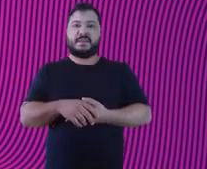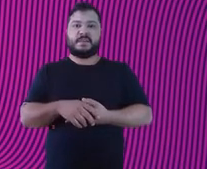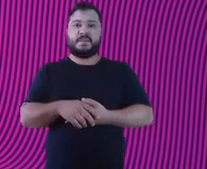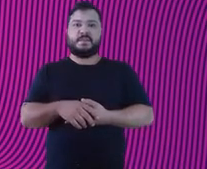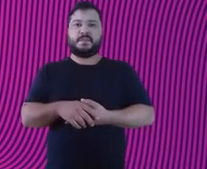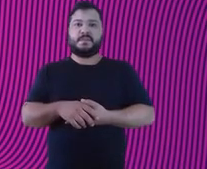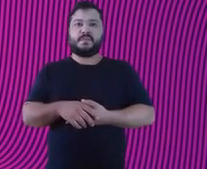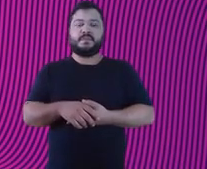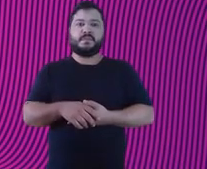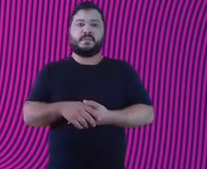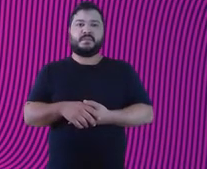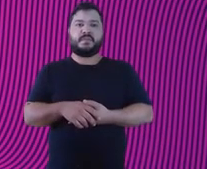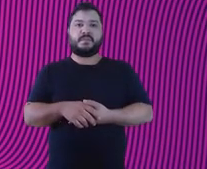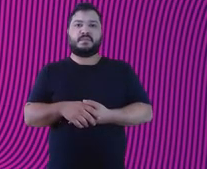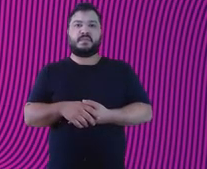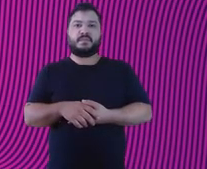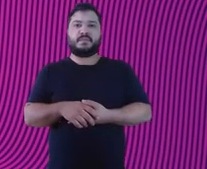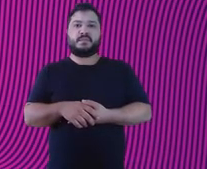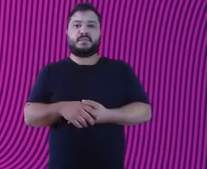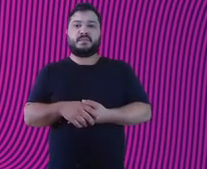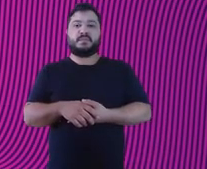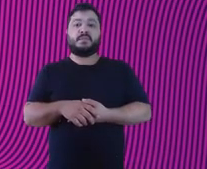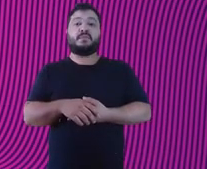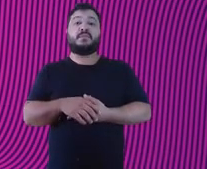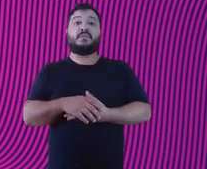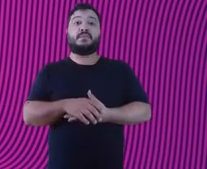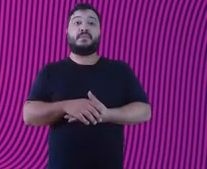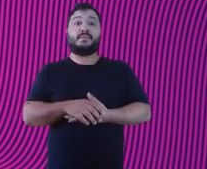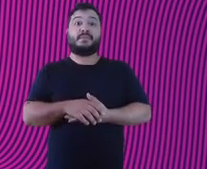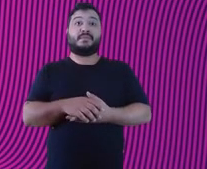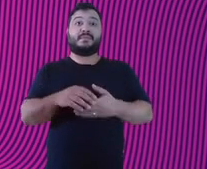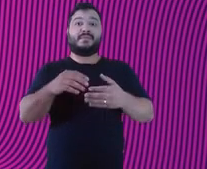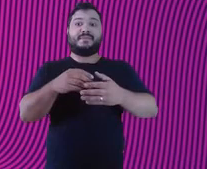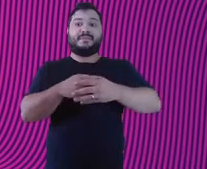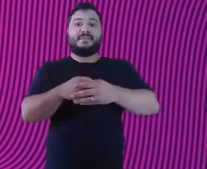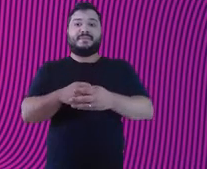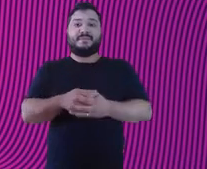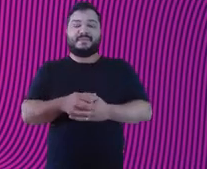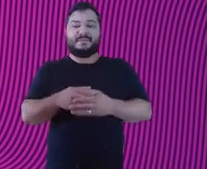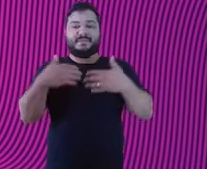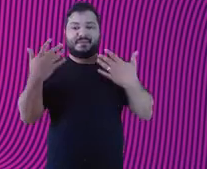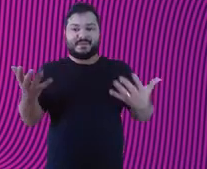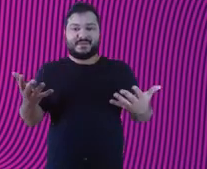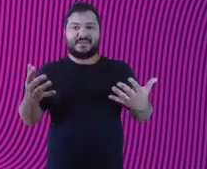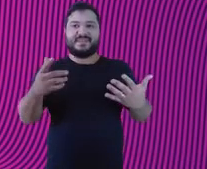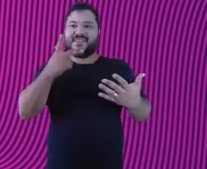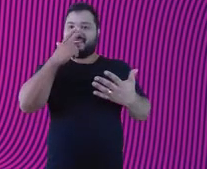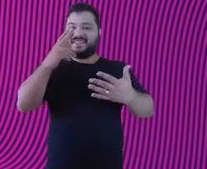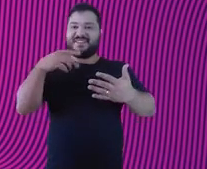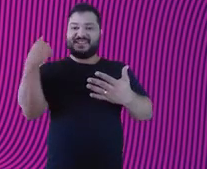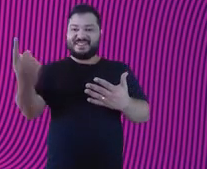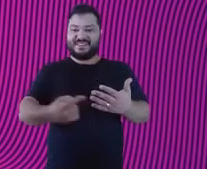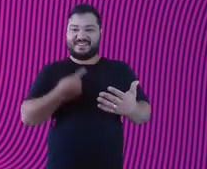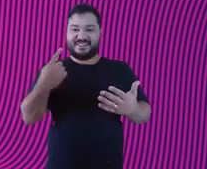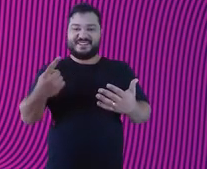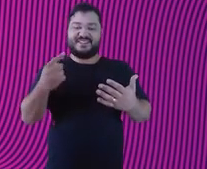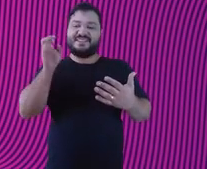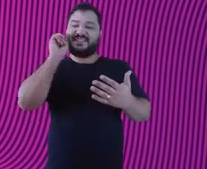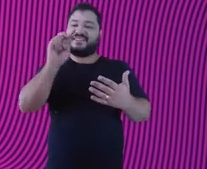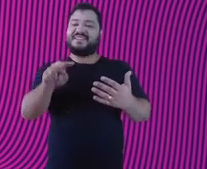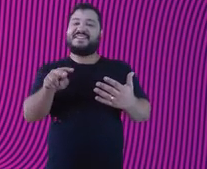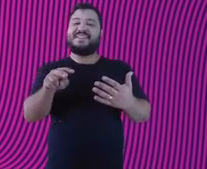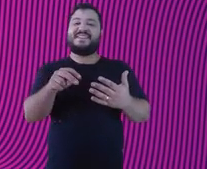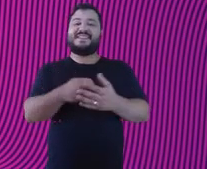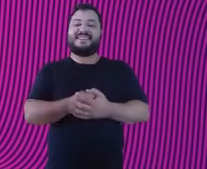tem uma visão que é eletiva, né? Então eu acho que a gente rever, não vai